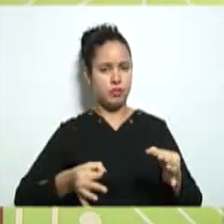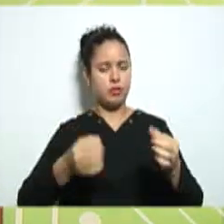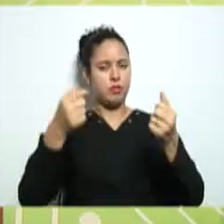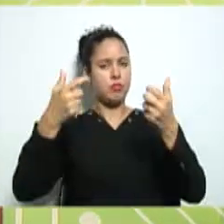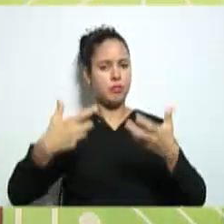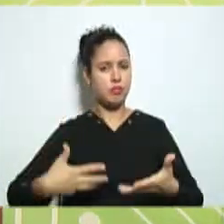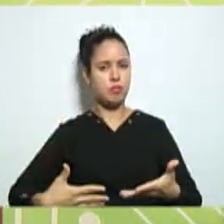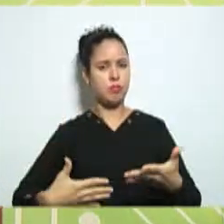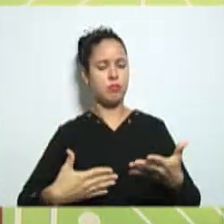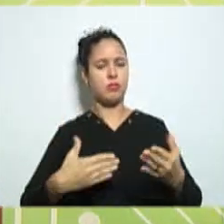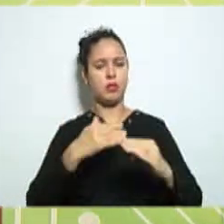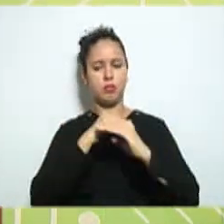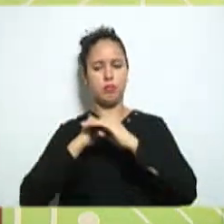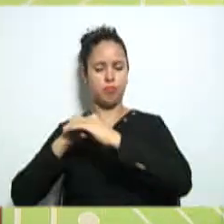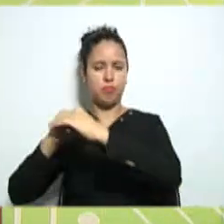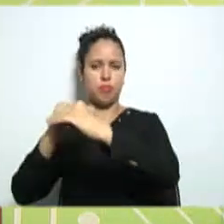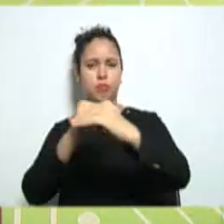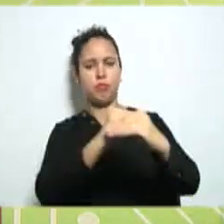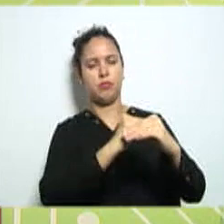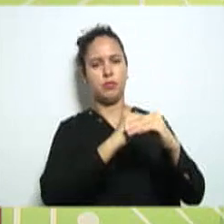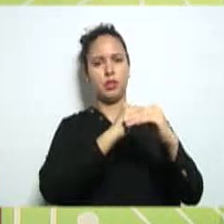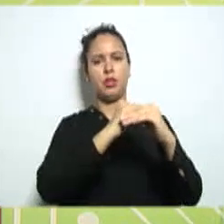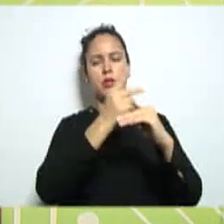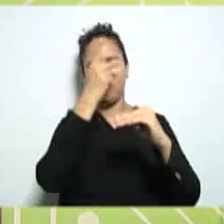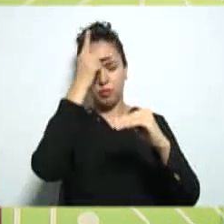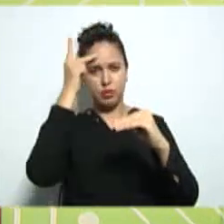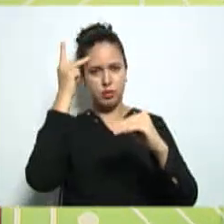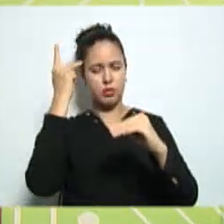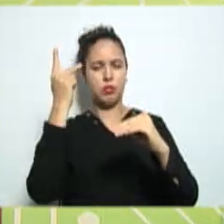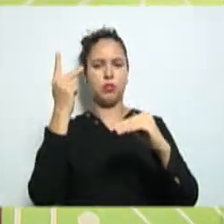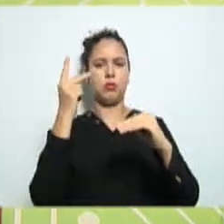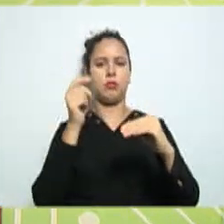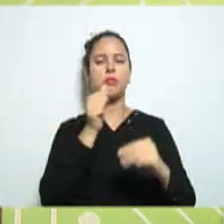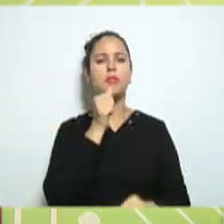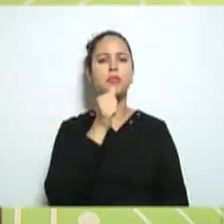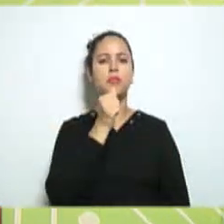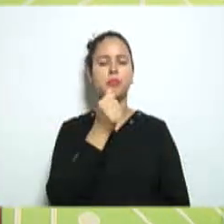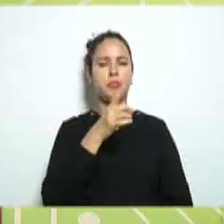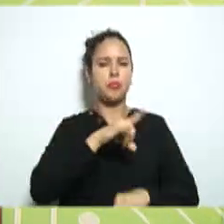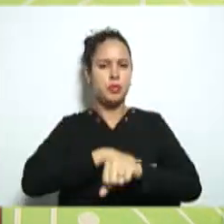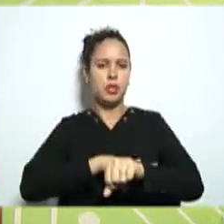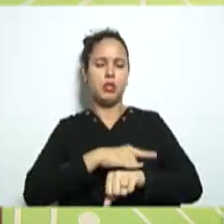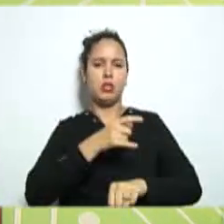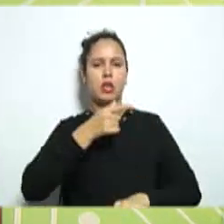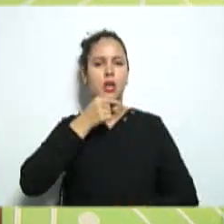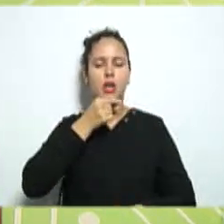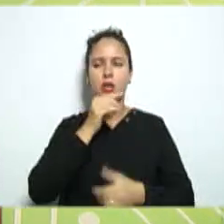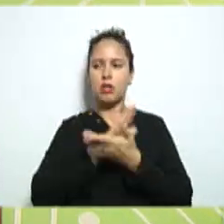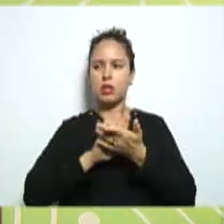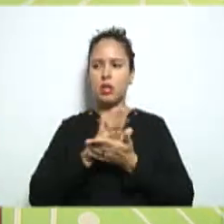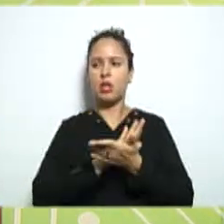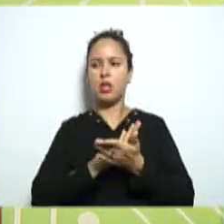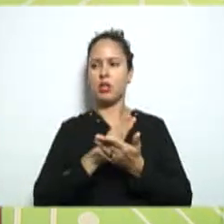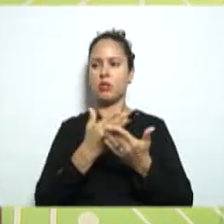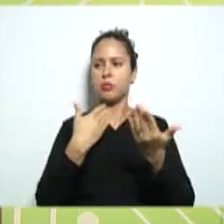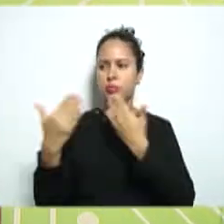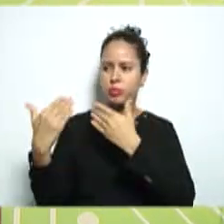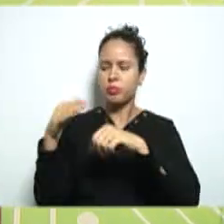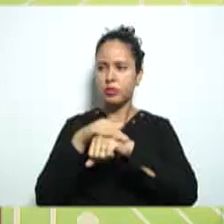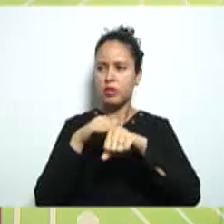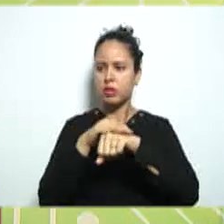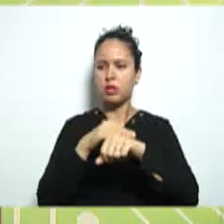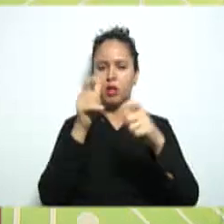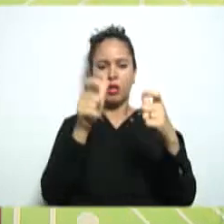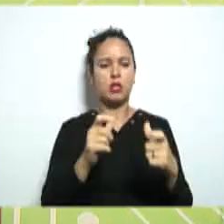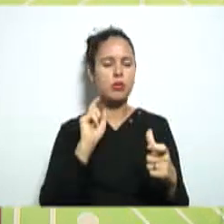de condições iguais. E quando a pessoa não tem acesso a um banheiro, não pode beber água, não pode falar com ninguém, está trabalhando num local sujo,